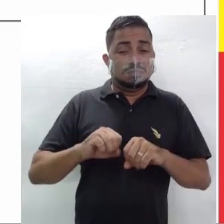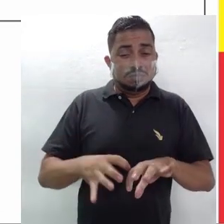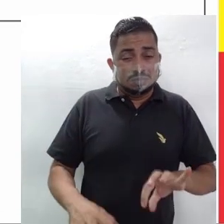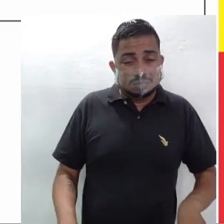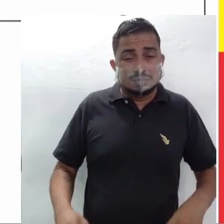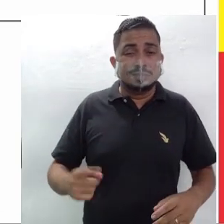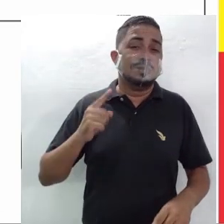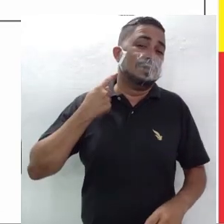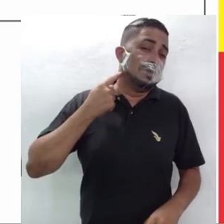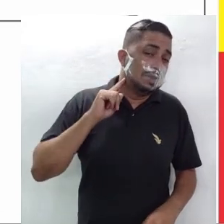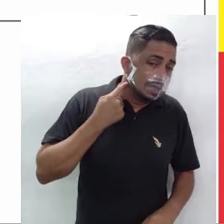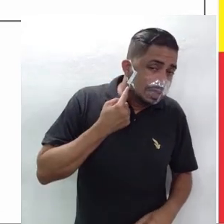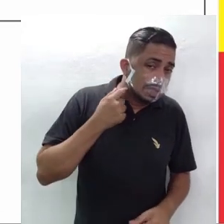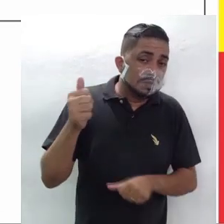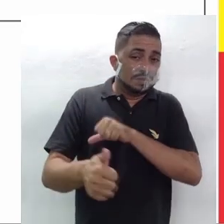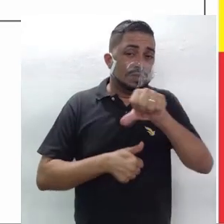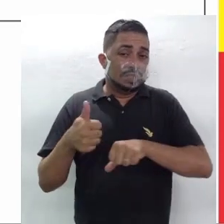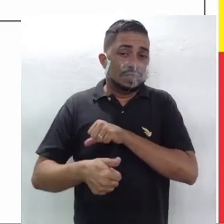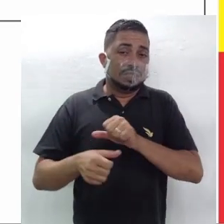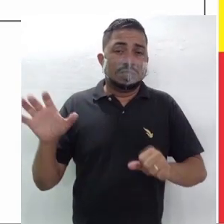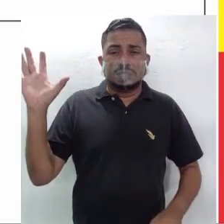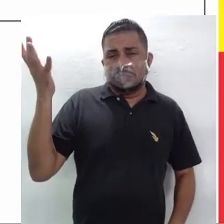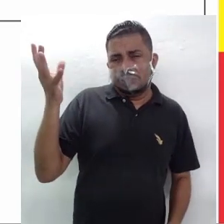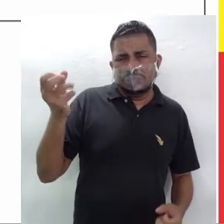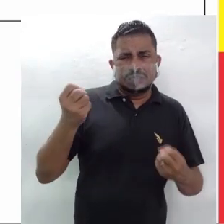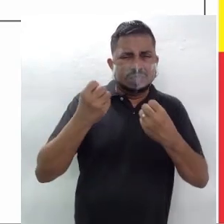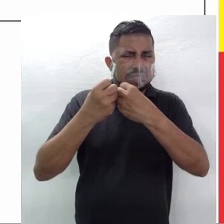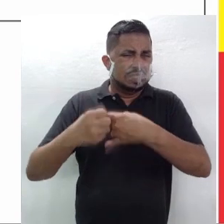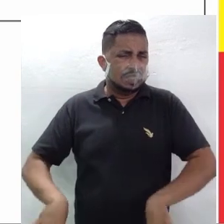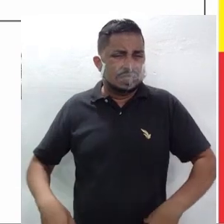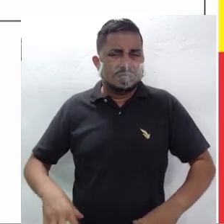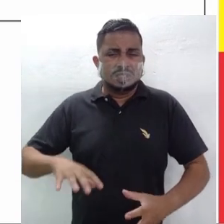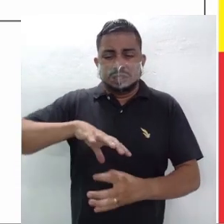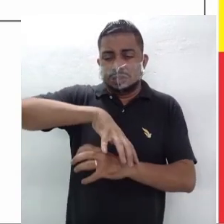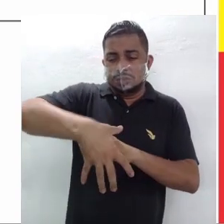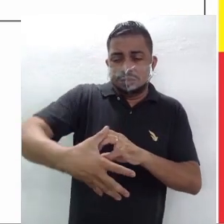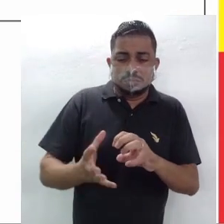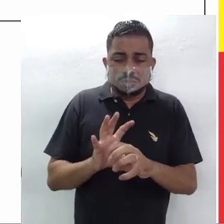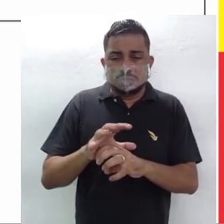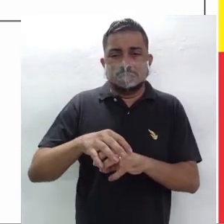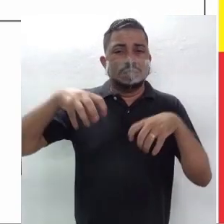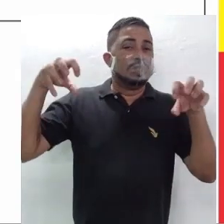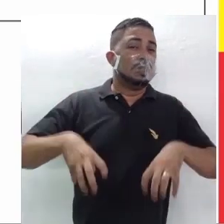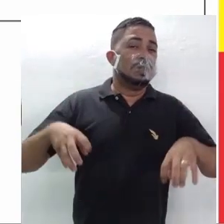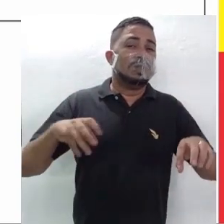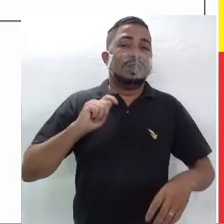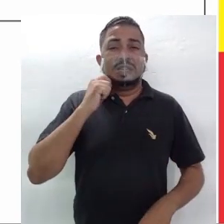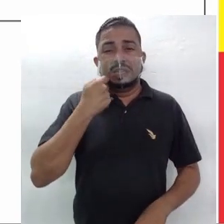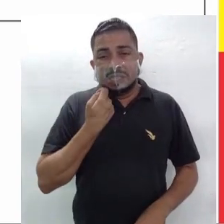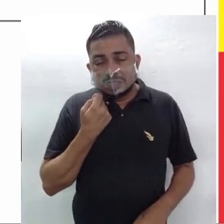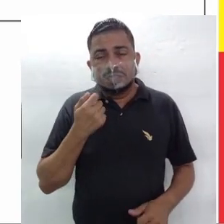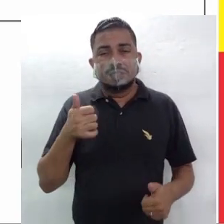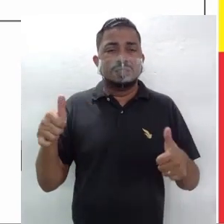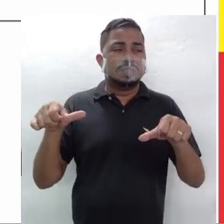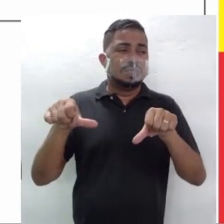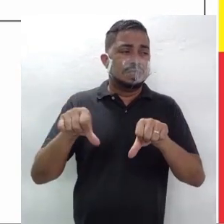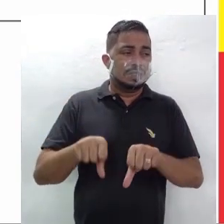Inundações, erosões, poluição, mudanças climáticas, destruição da camada de ozônio, chuva